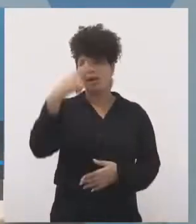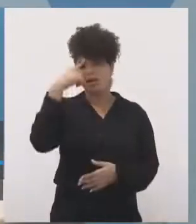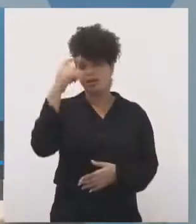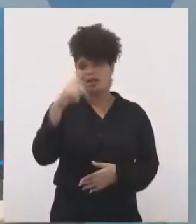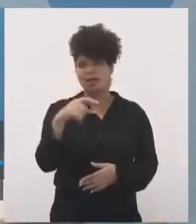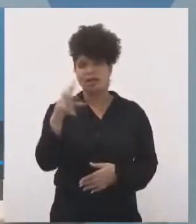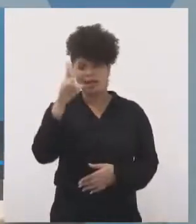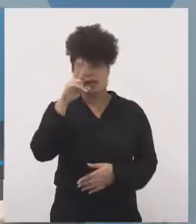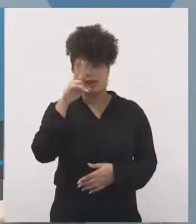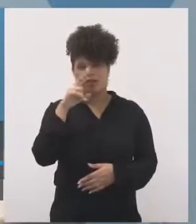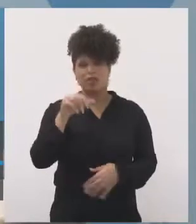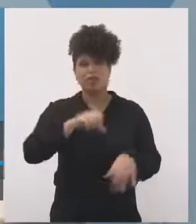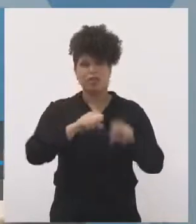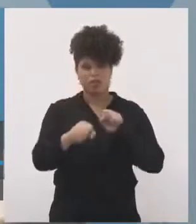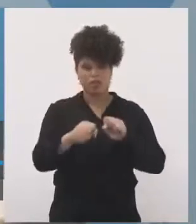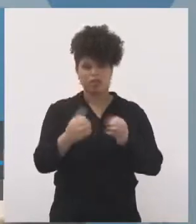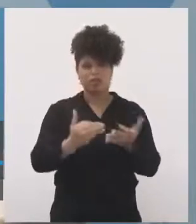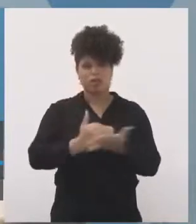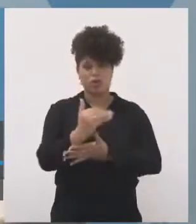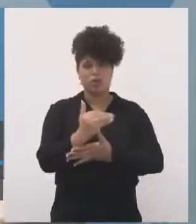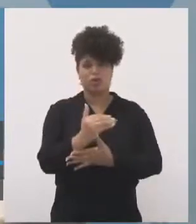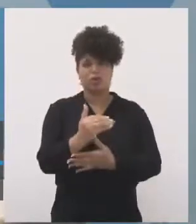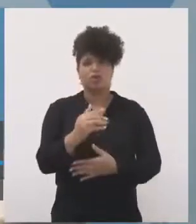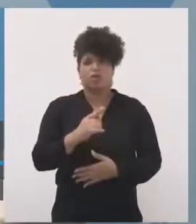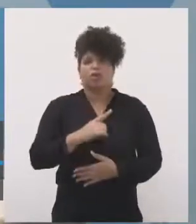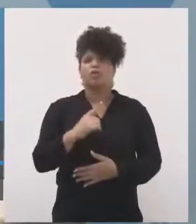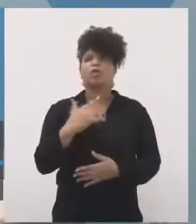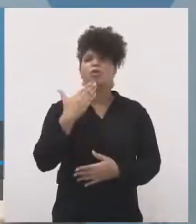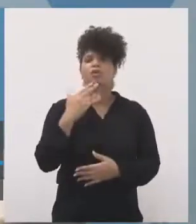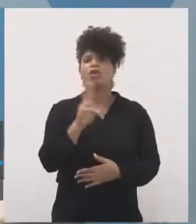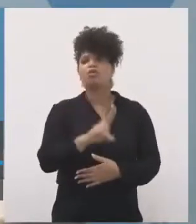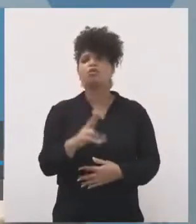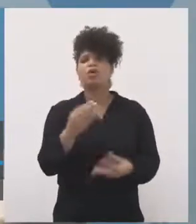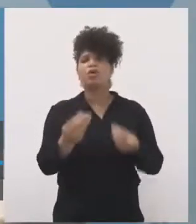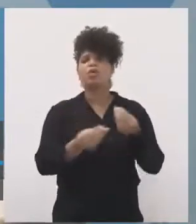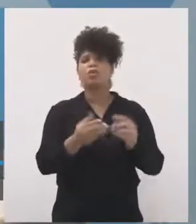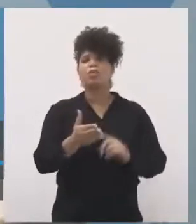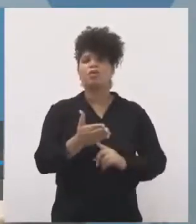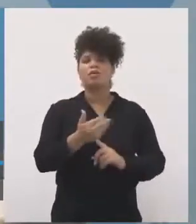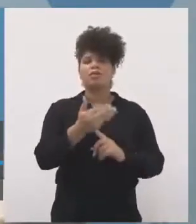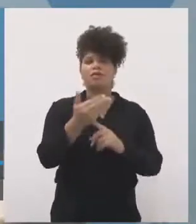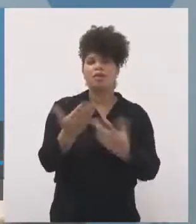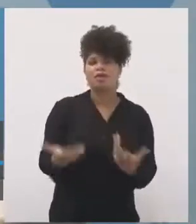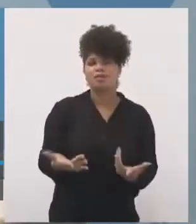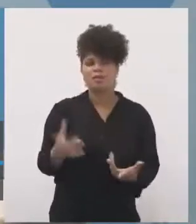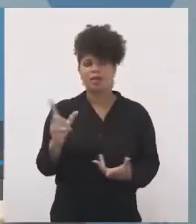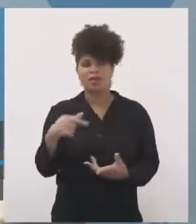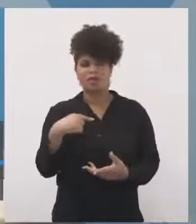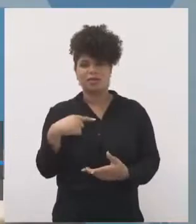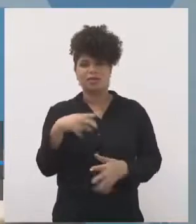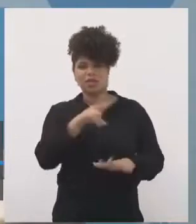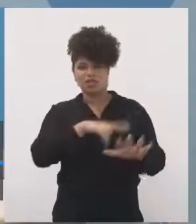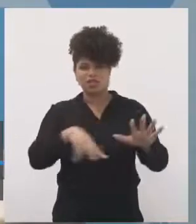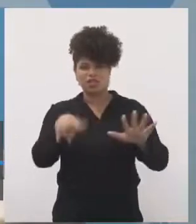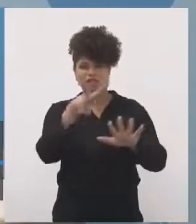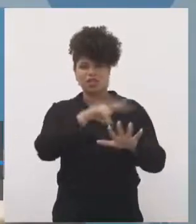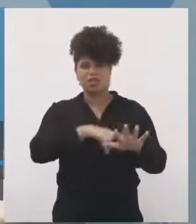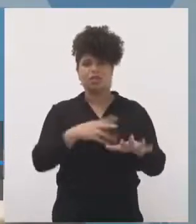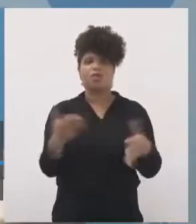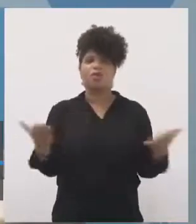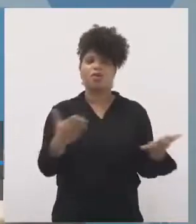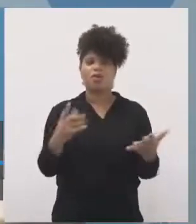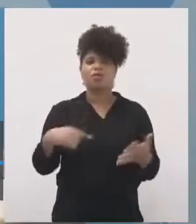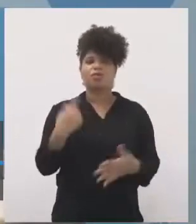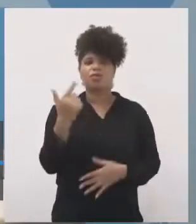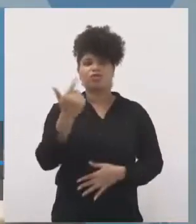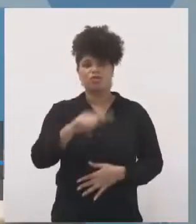naquela formação inicial a gente trouxe aí como utilizar a ferramenta, né, de um modo geral, agora a gente vai